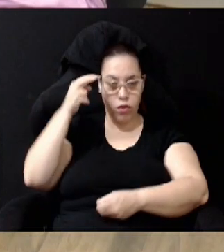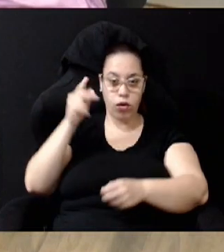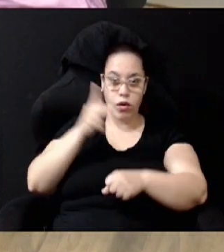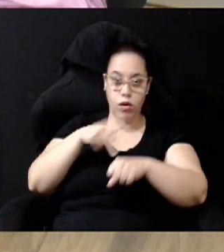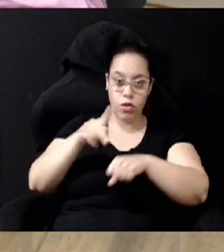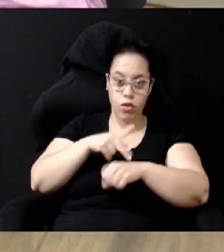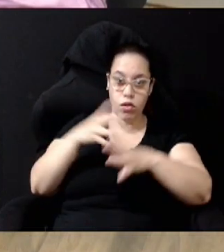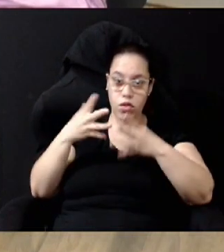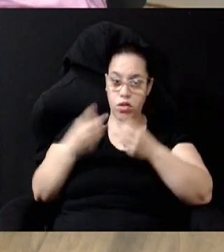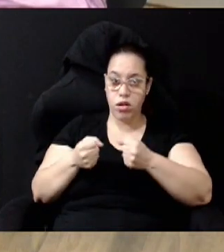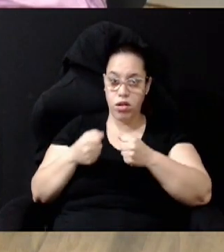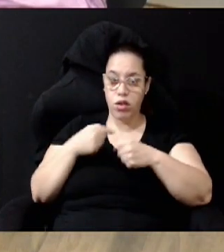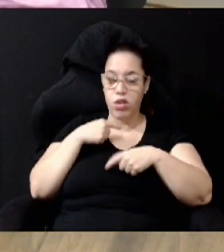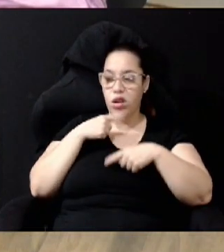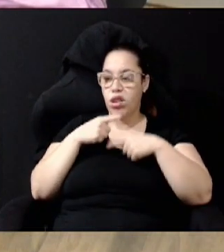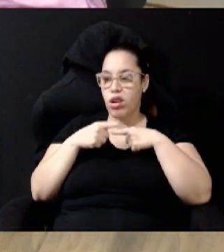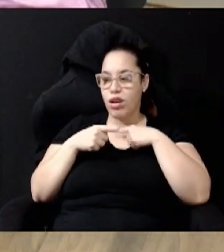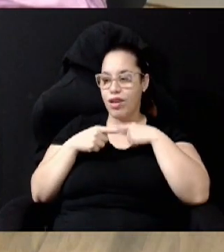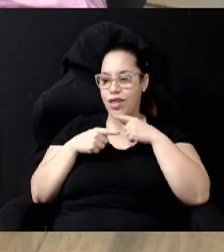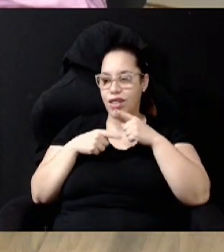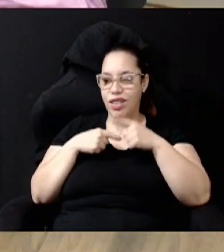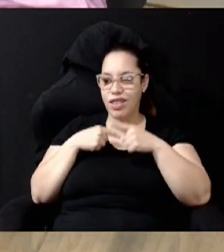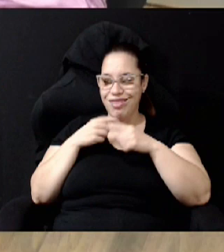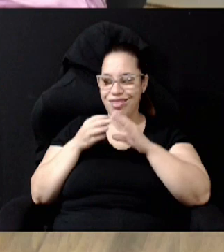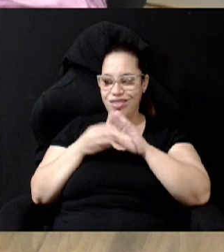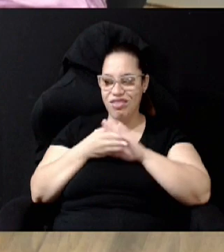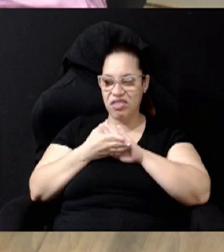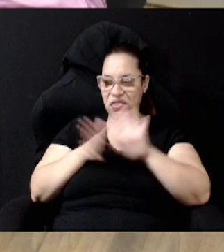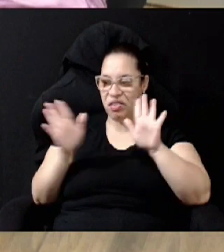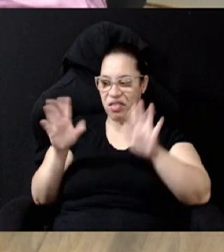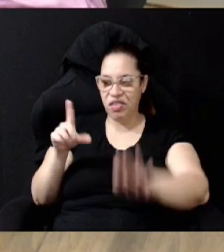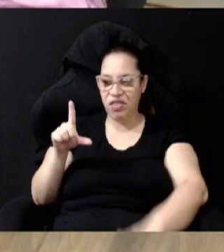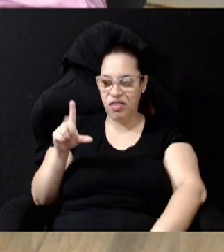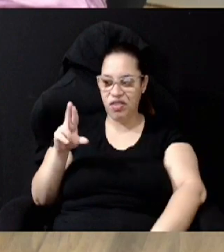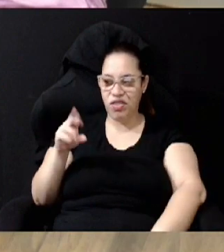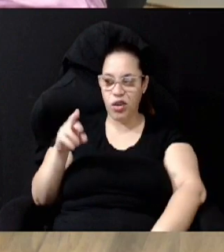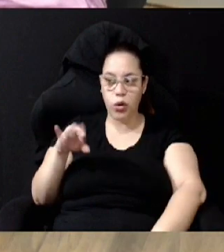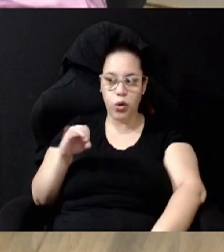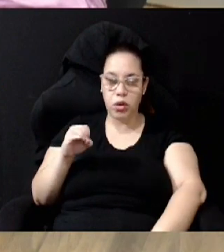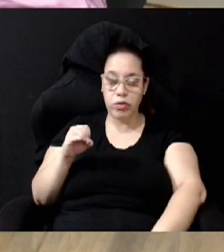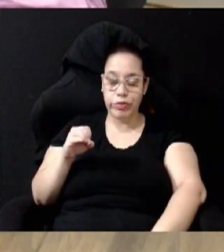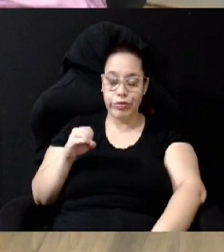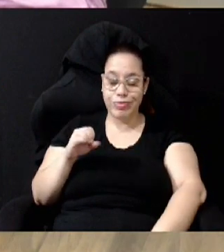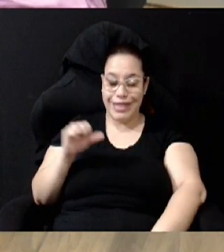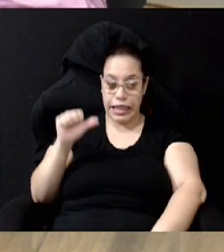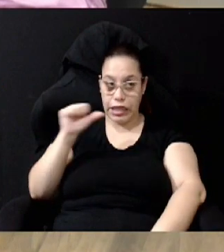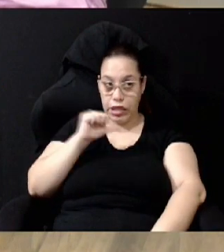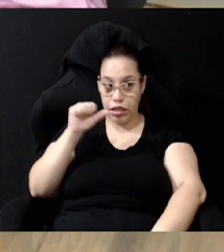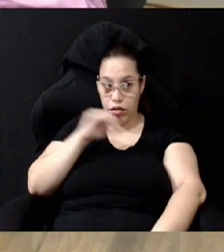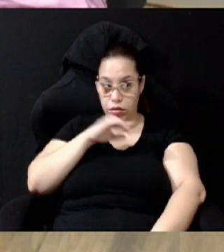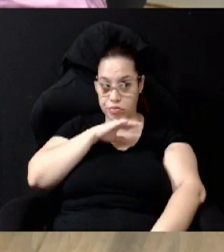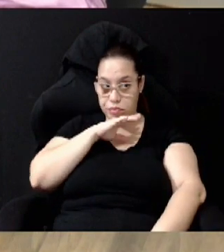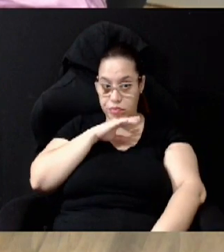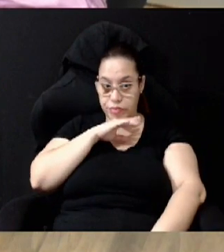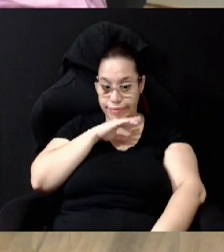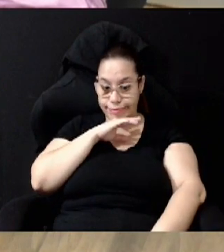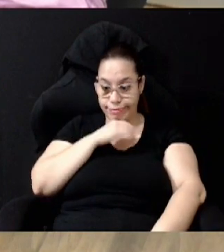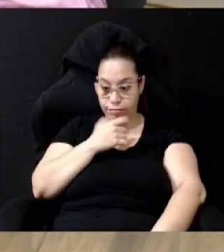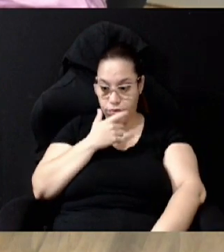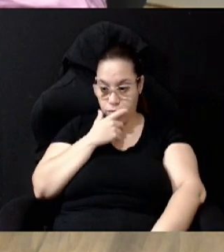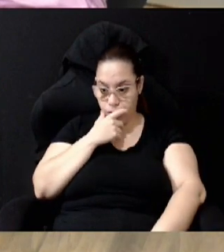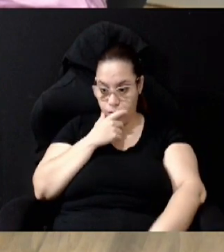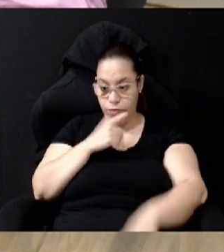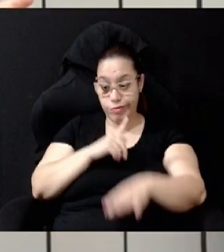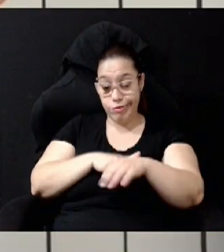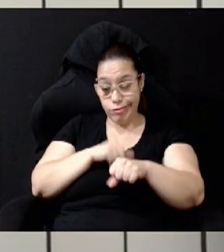vai abrir mão do lucro, e aí tudo fica muito parecido ou até pior em relação ao clima, já que está passando o tempo, né? Qual